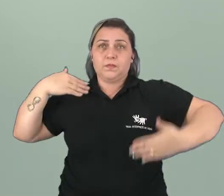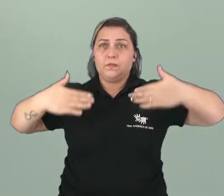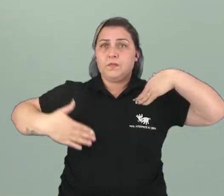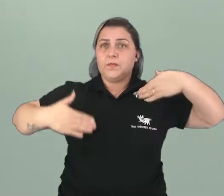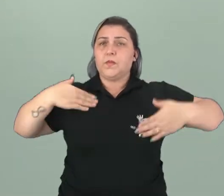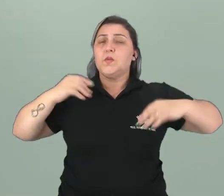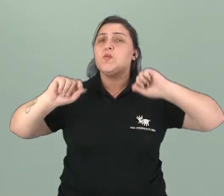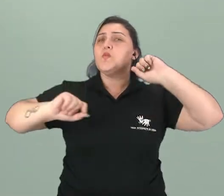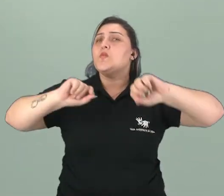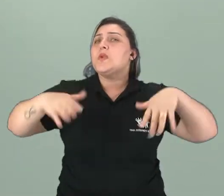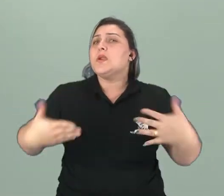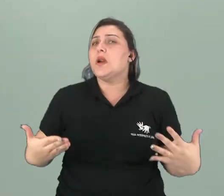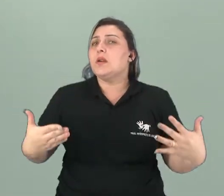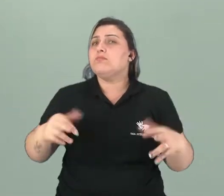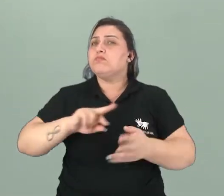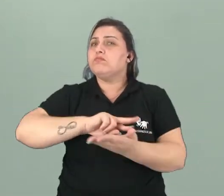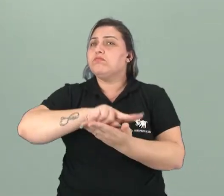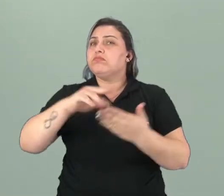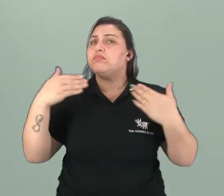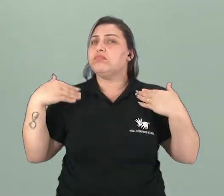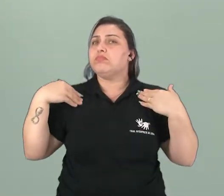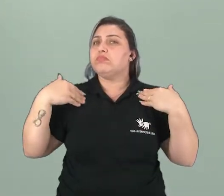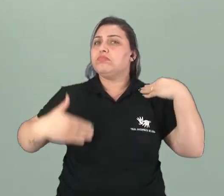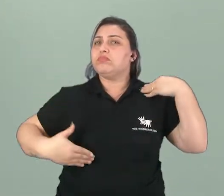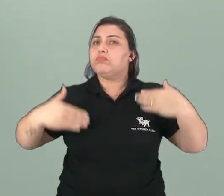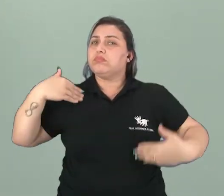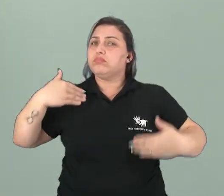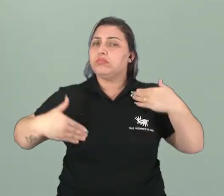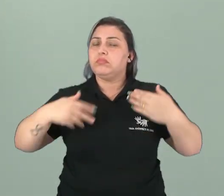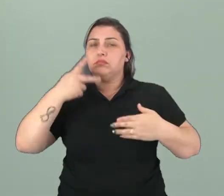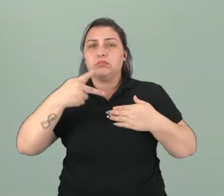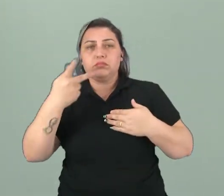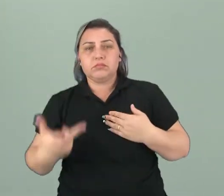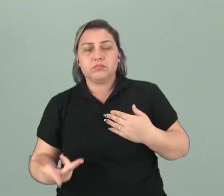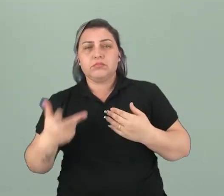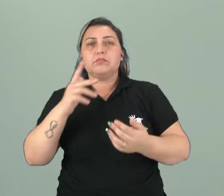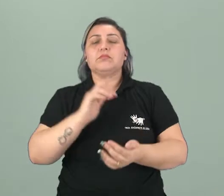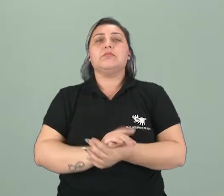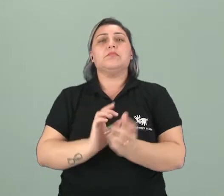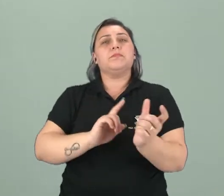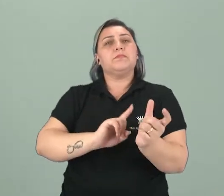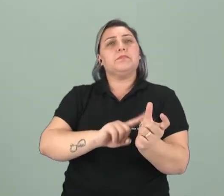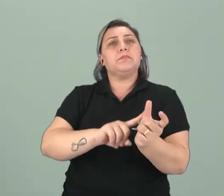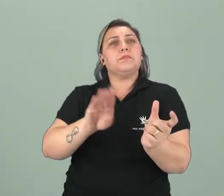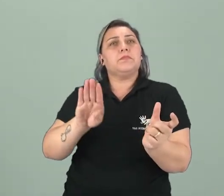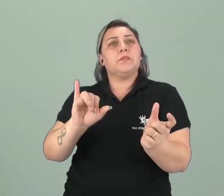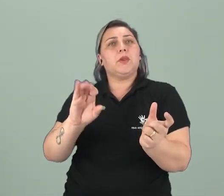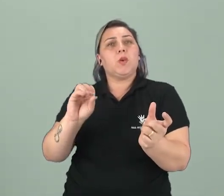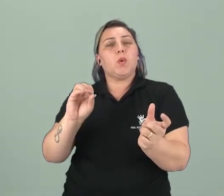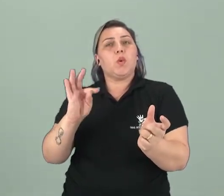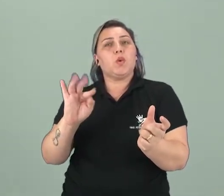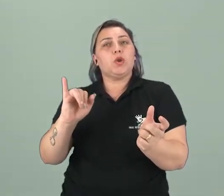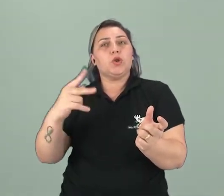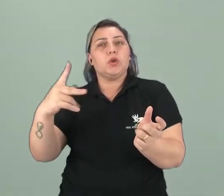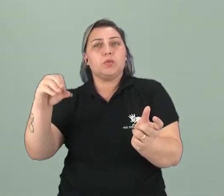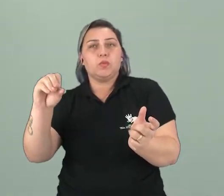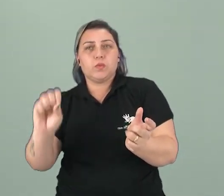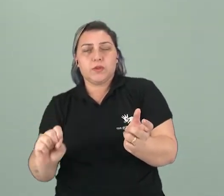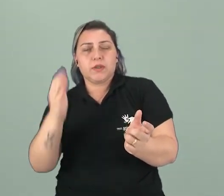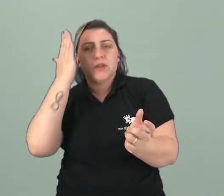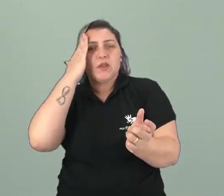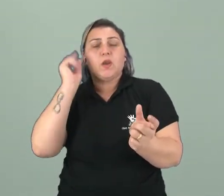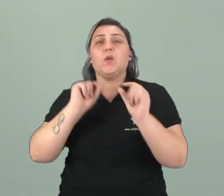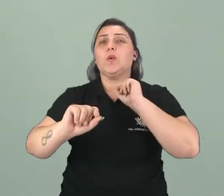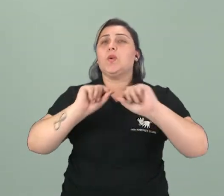que são biotipos corporais? Quando a gente fala nessa palavra, né, biotipos, a gente